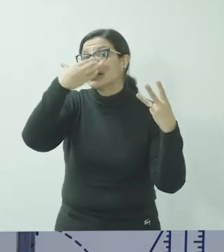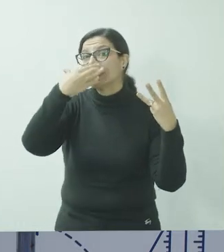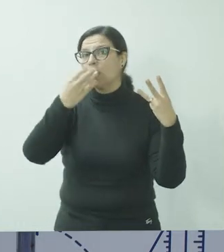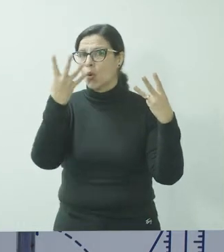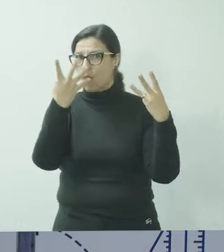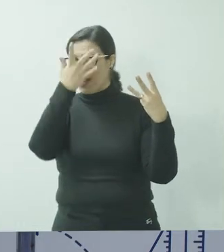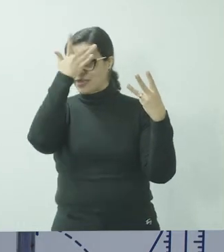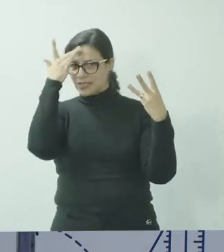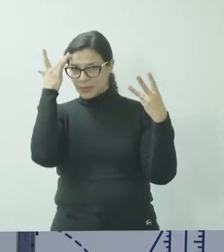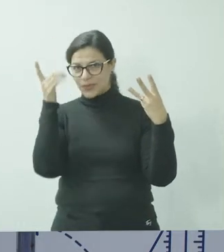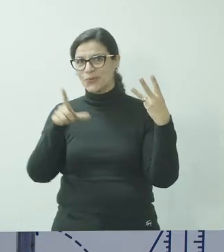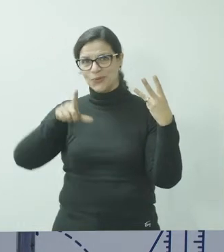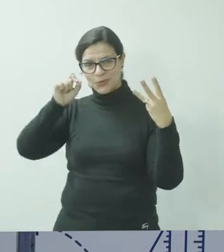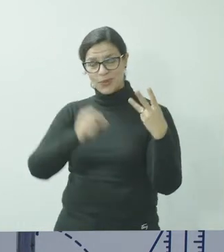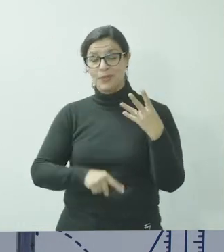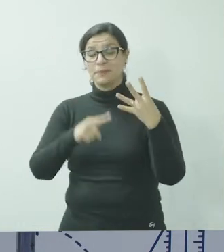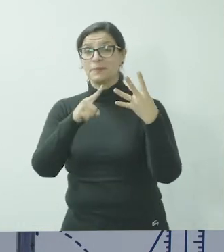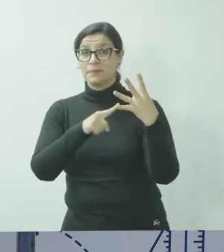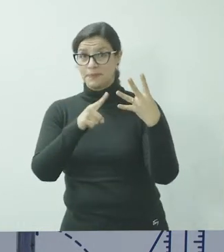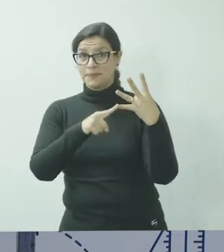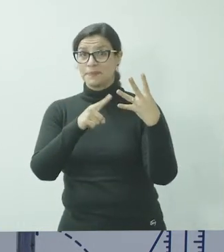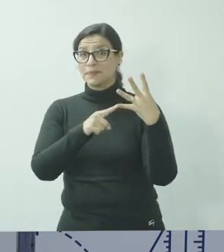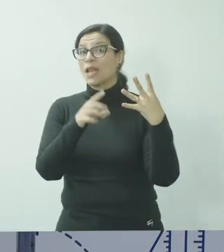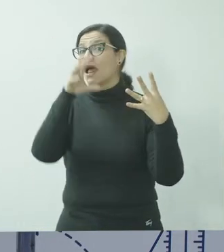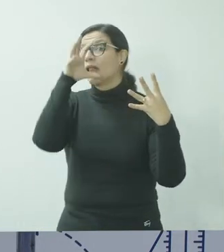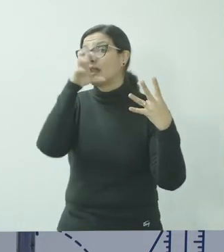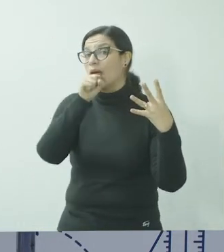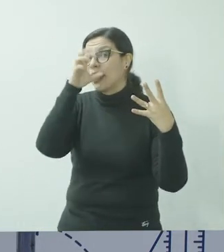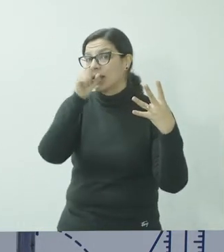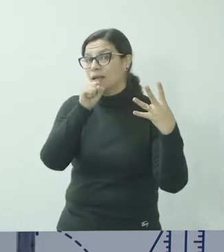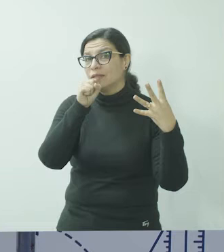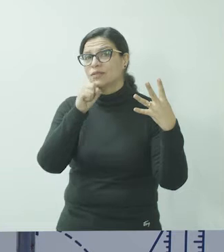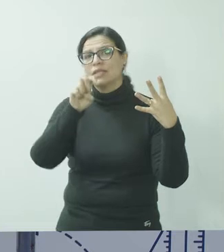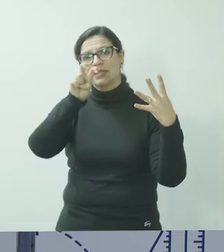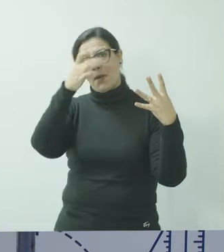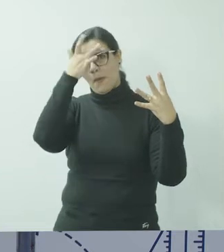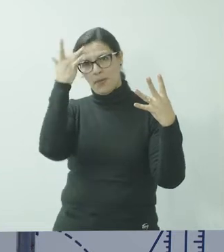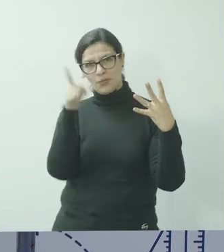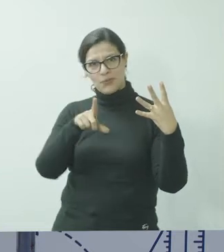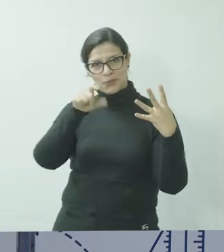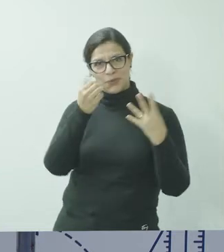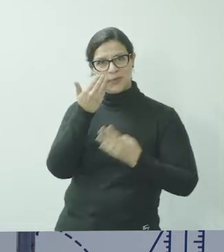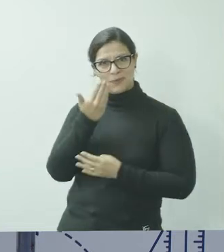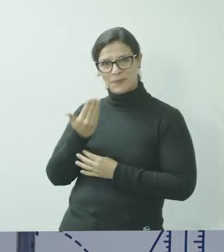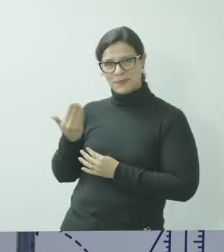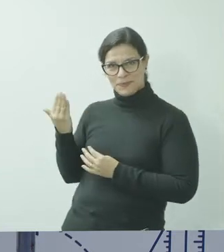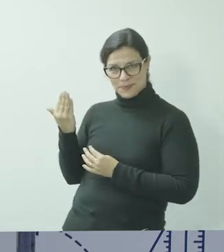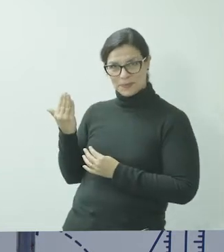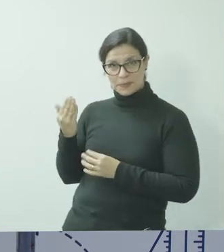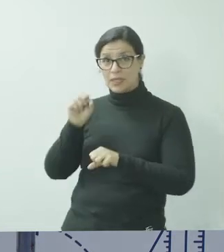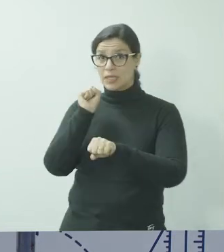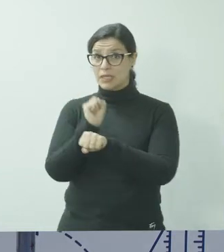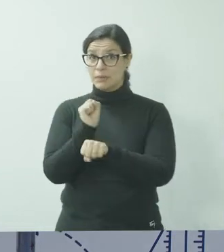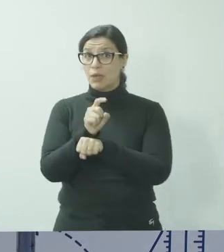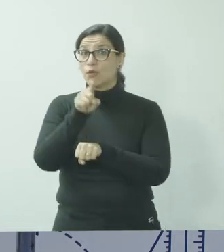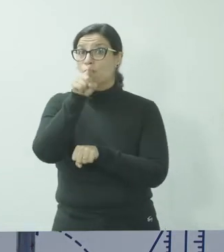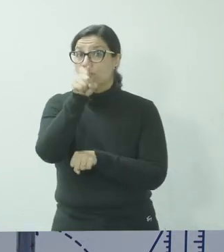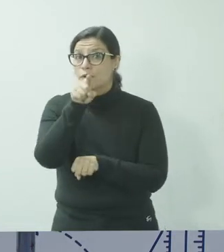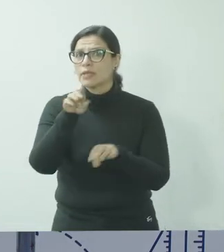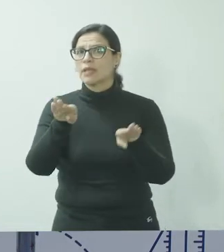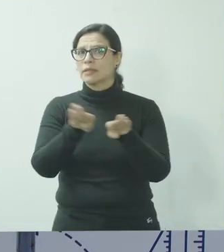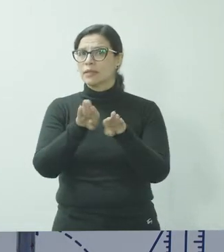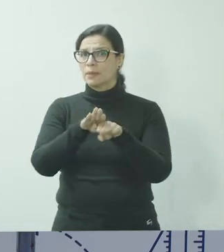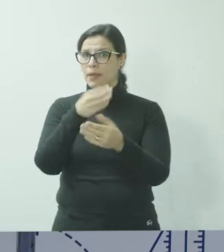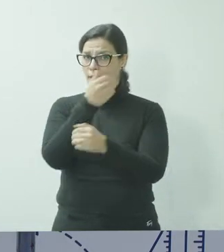maçã quatro pessoas que escolheram e a laranja com cinco pessoas Espero que